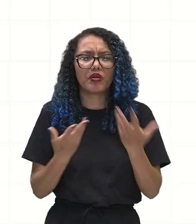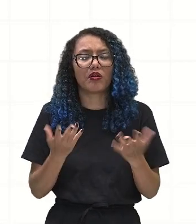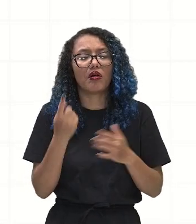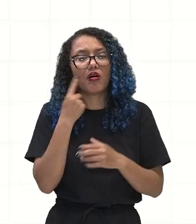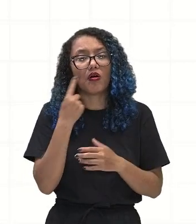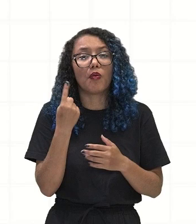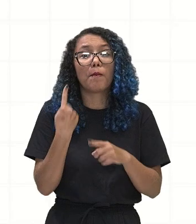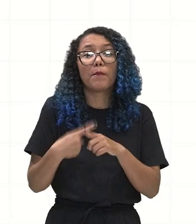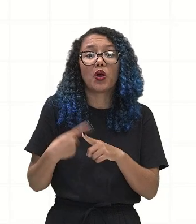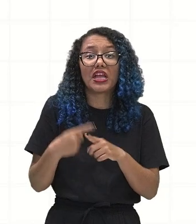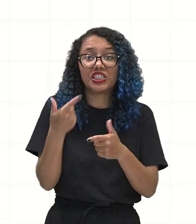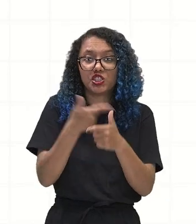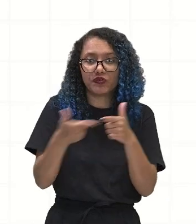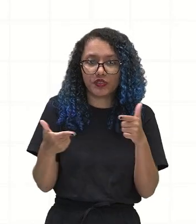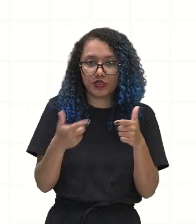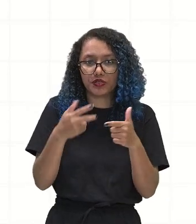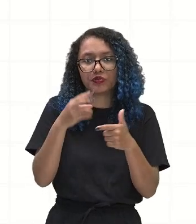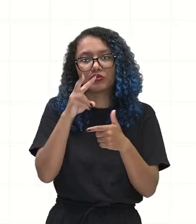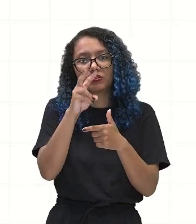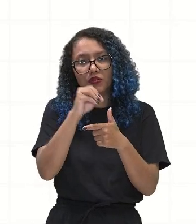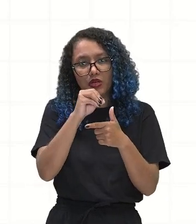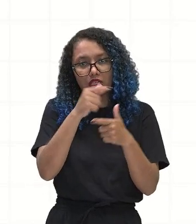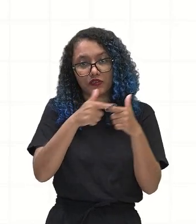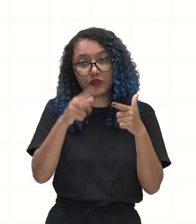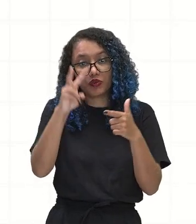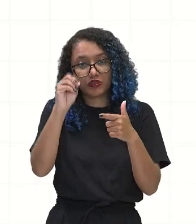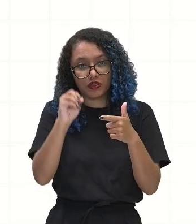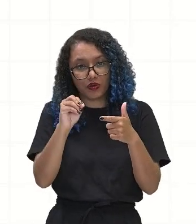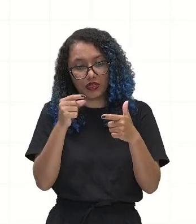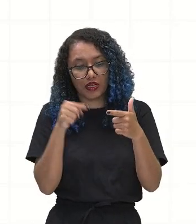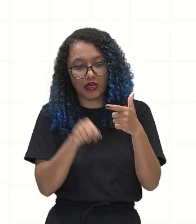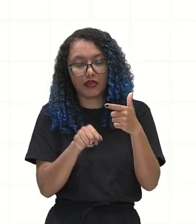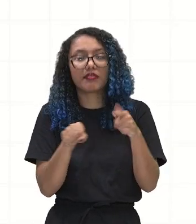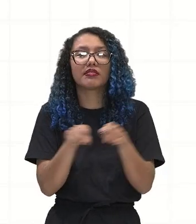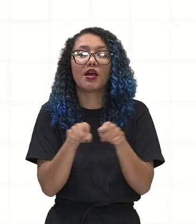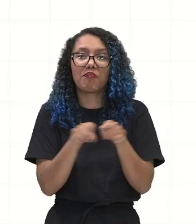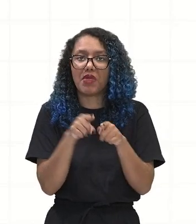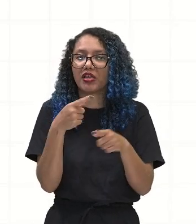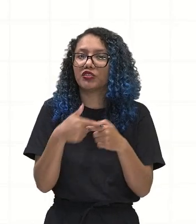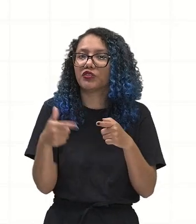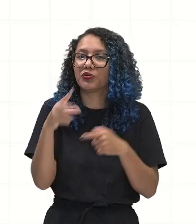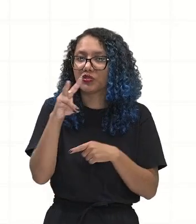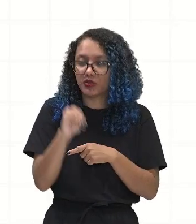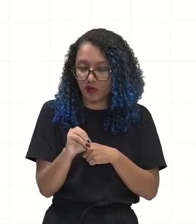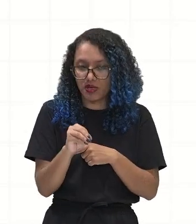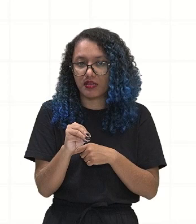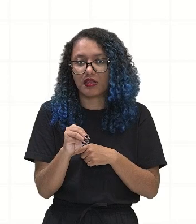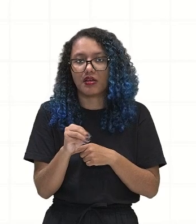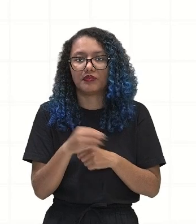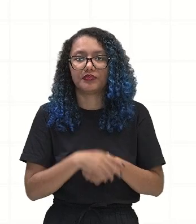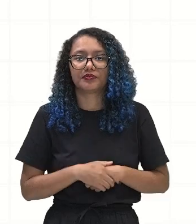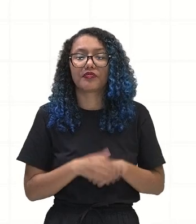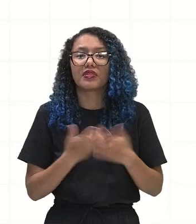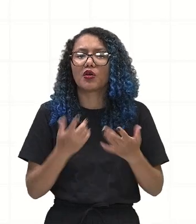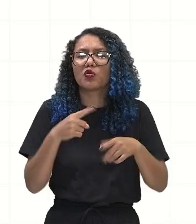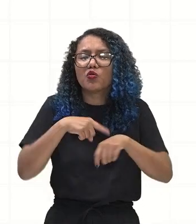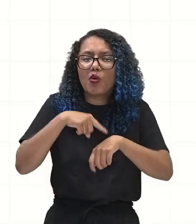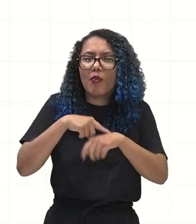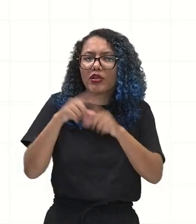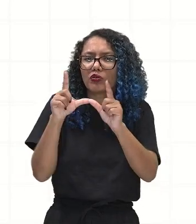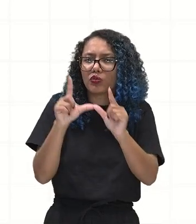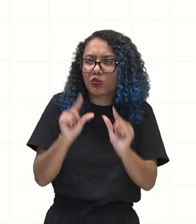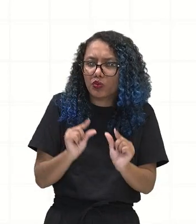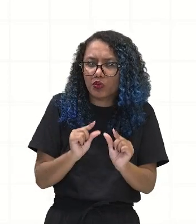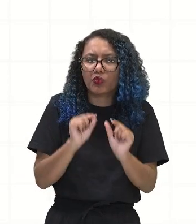por 50 o denominador, tá? Quando simplifica uma fração, o que você tem que lembrar? Você